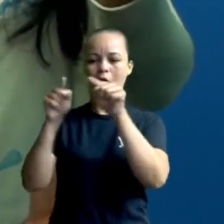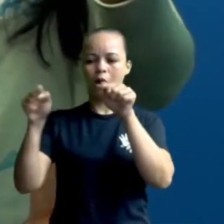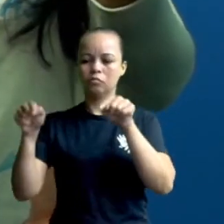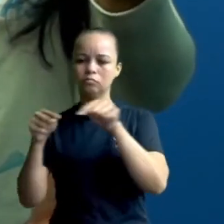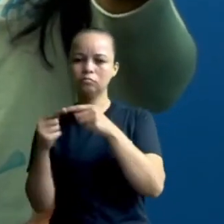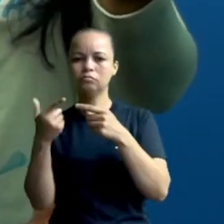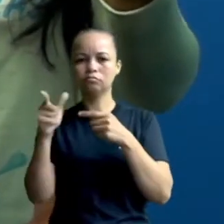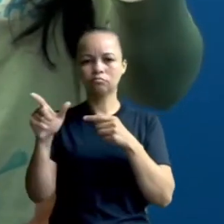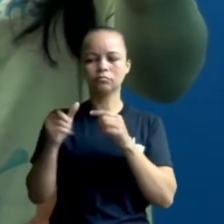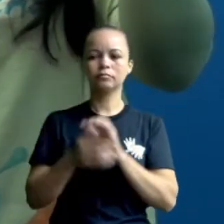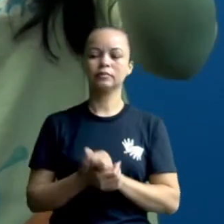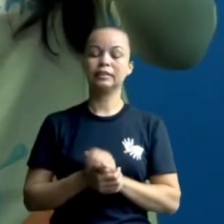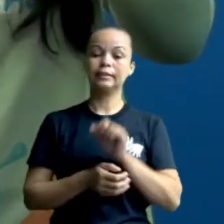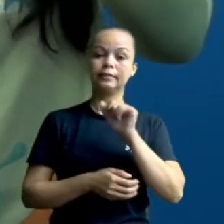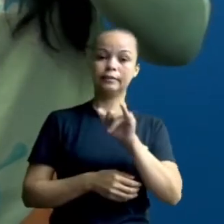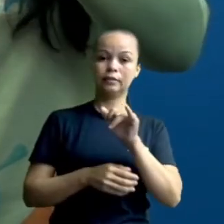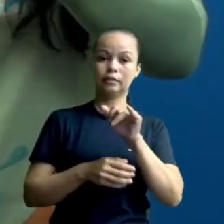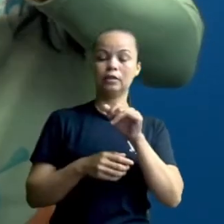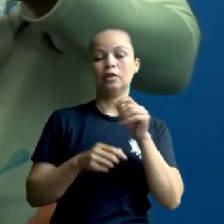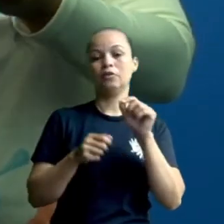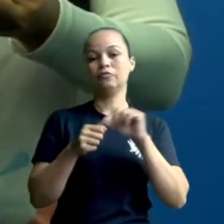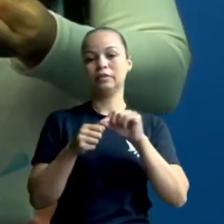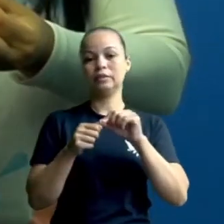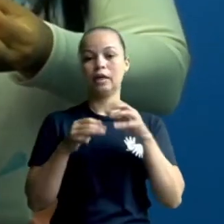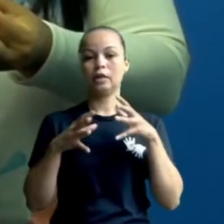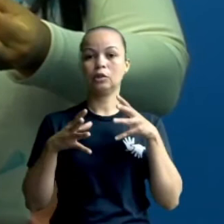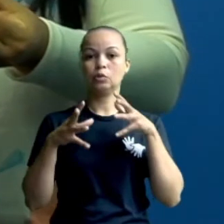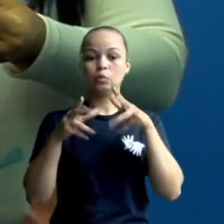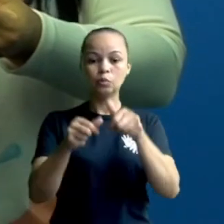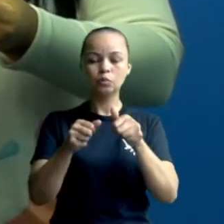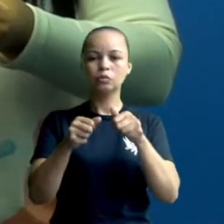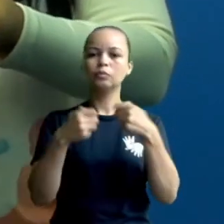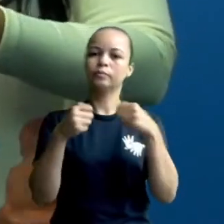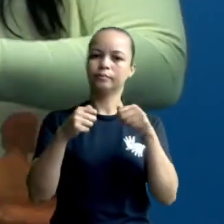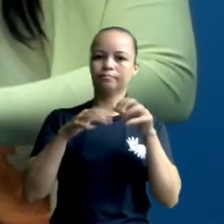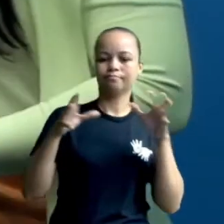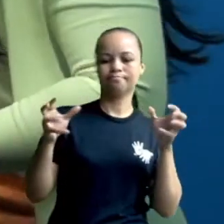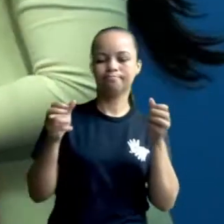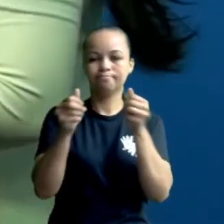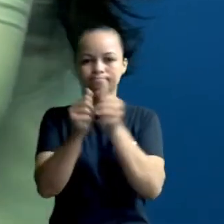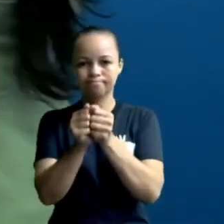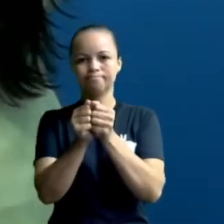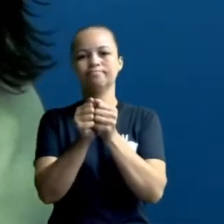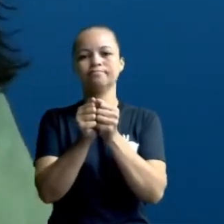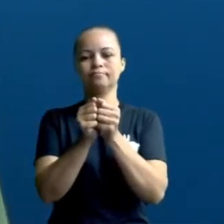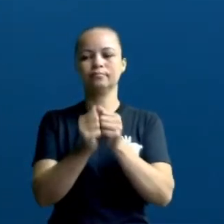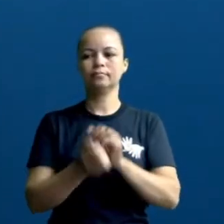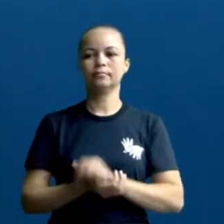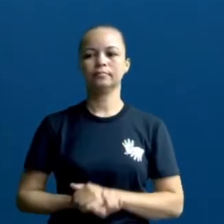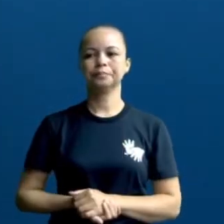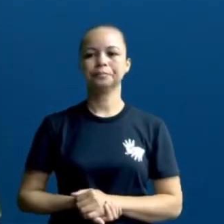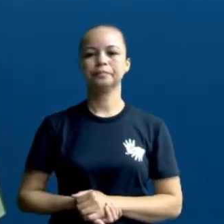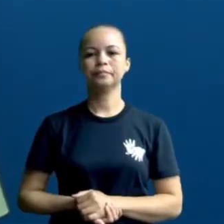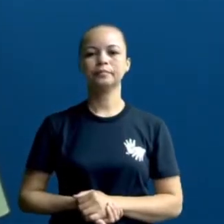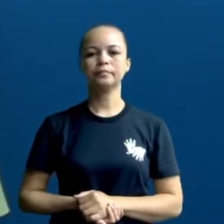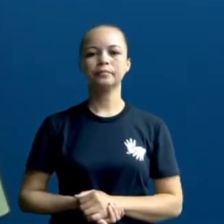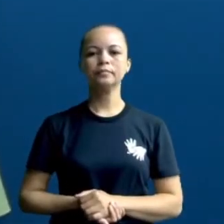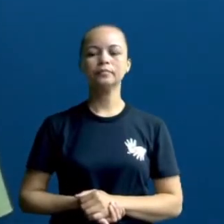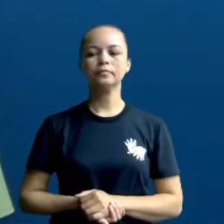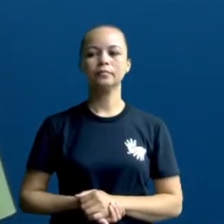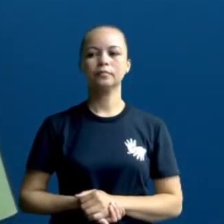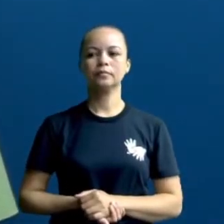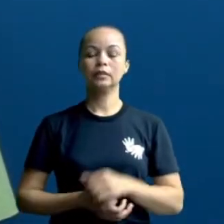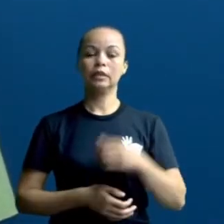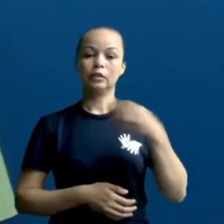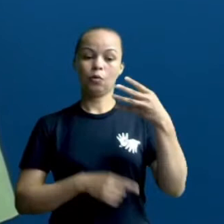Se eu quiser tudo, eu vou juntar, tá certo? Então, vamos ver.